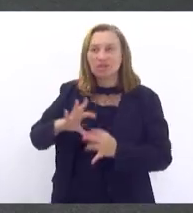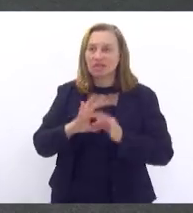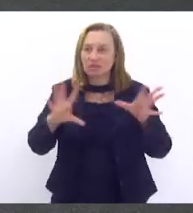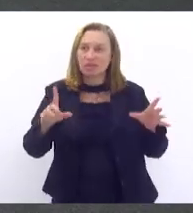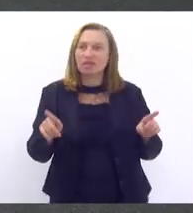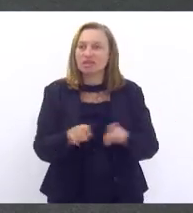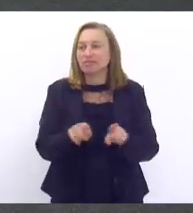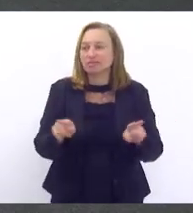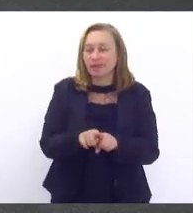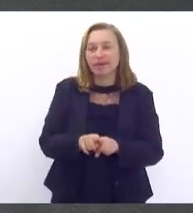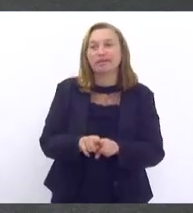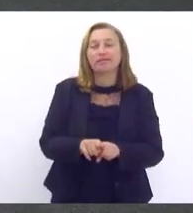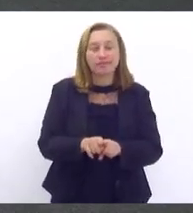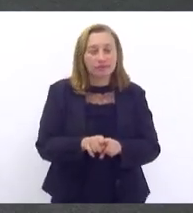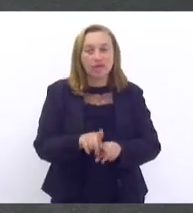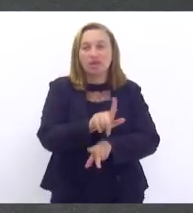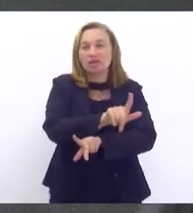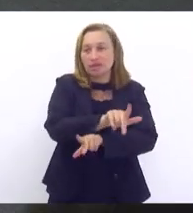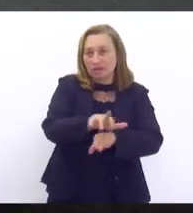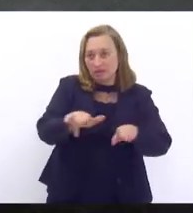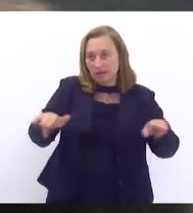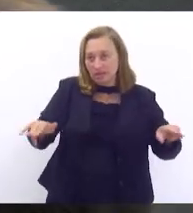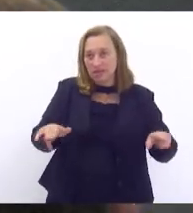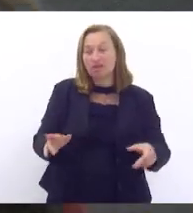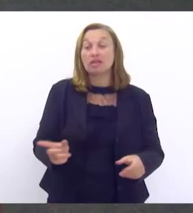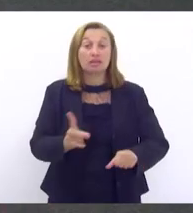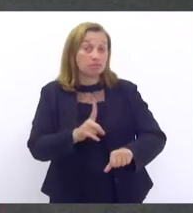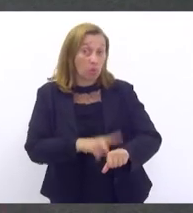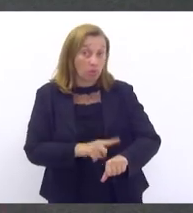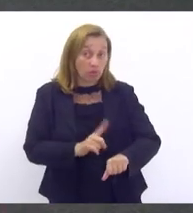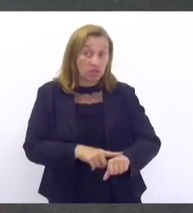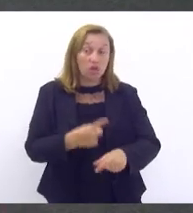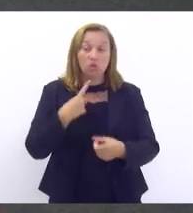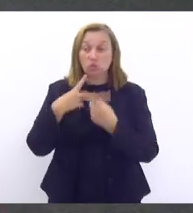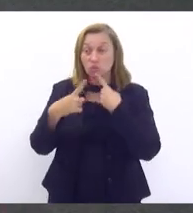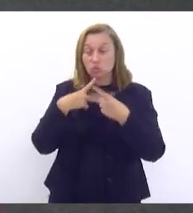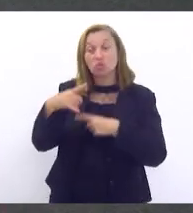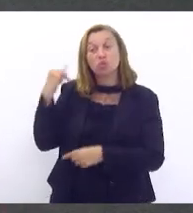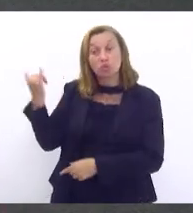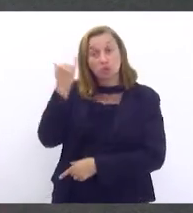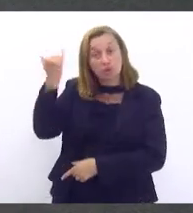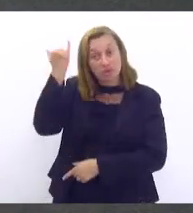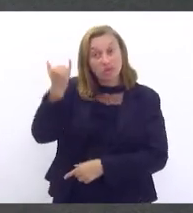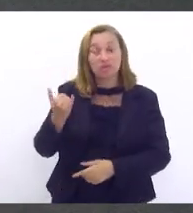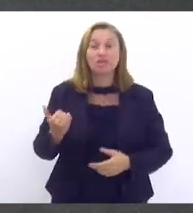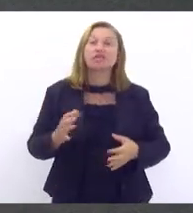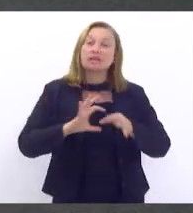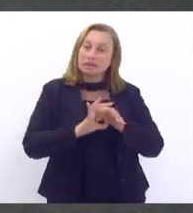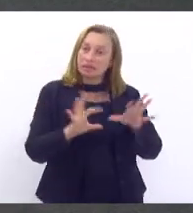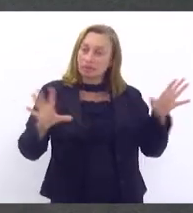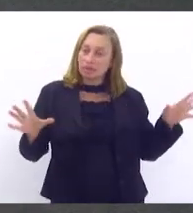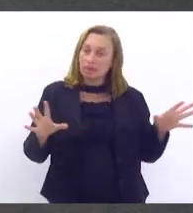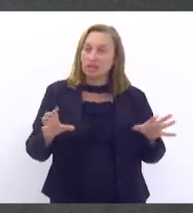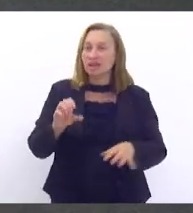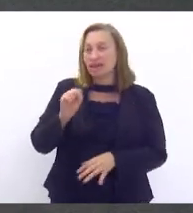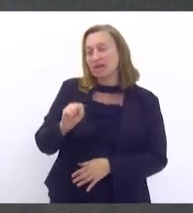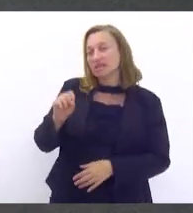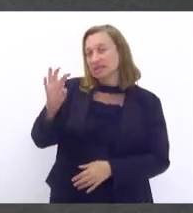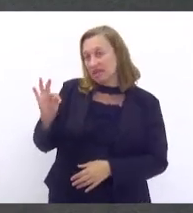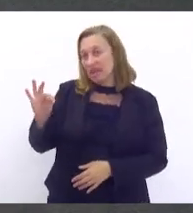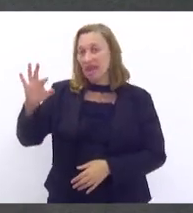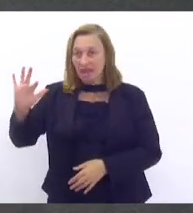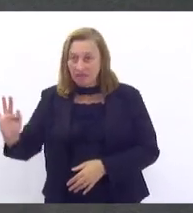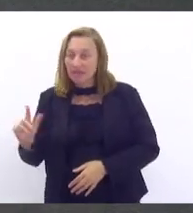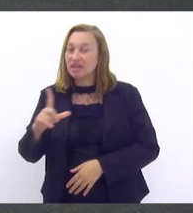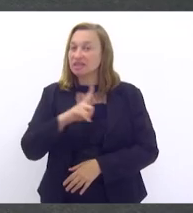também verse sobre a diversidade, e, nesse momento, há um debate importante sobre a democracia no STF, para